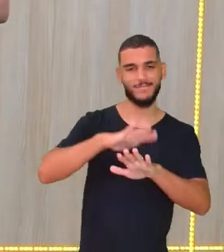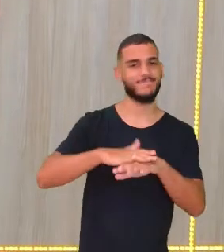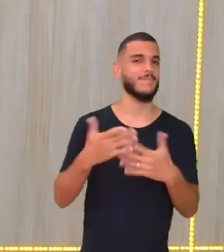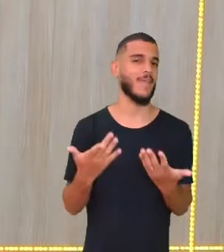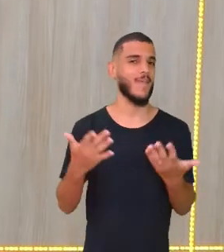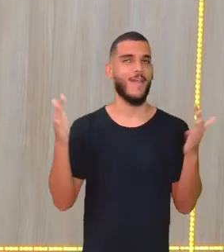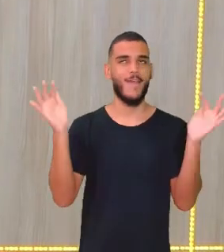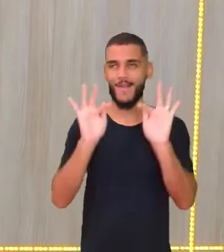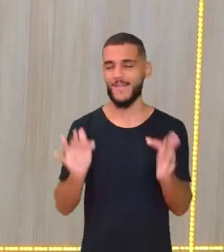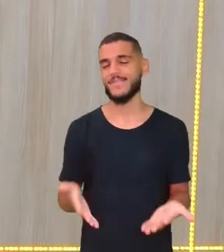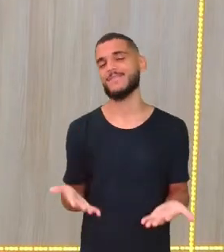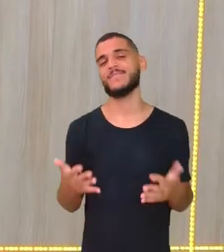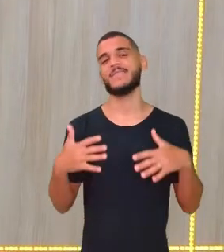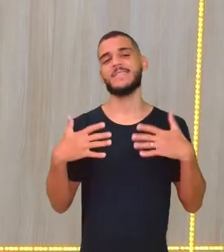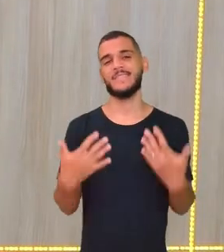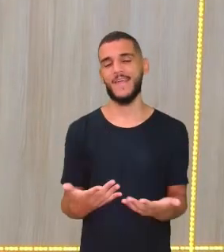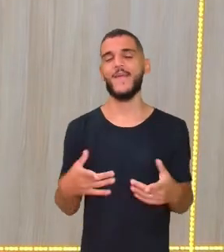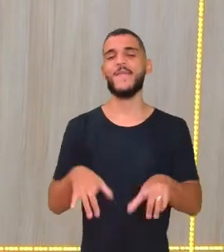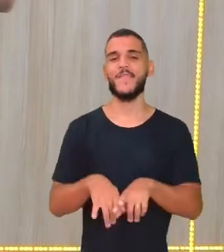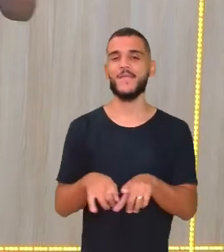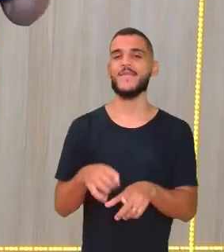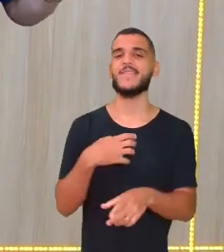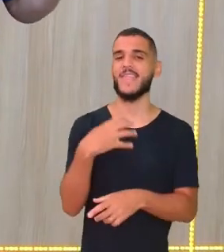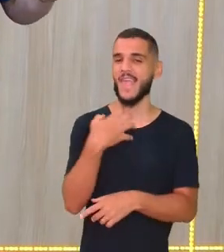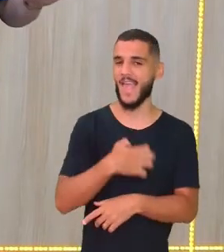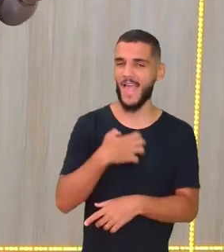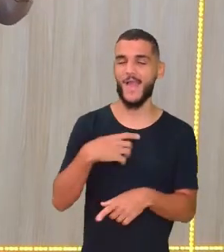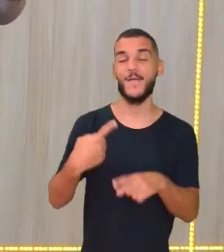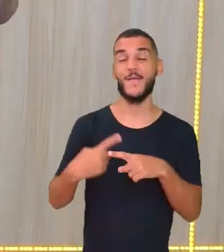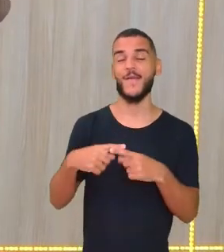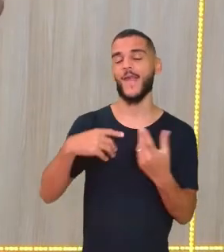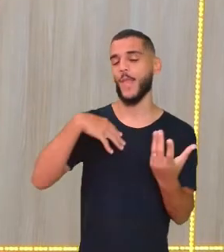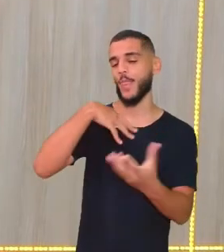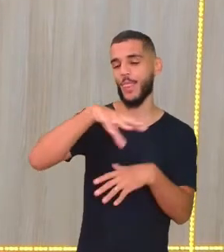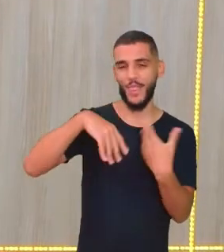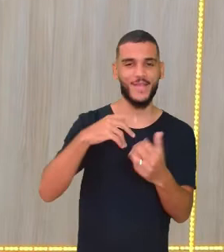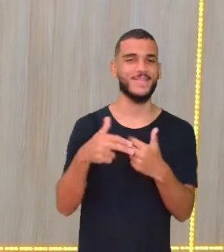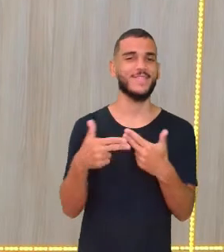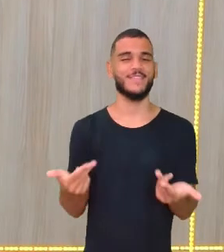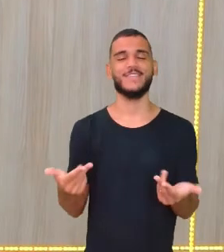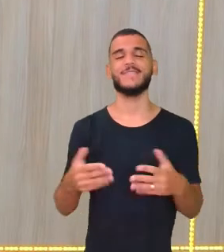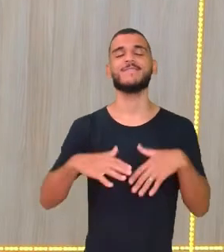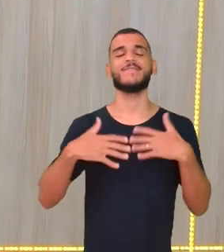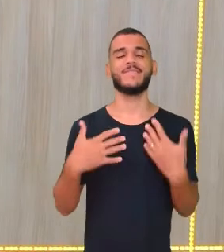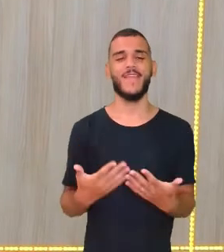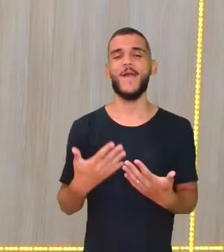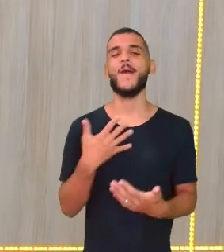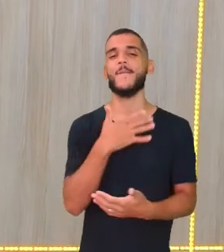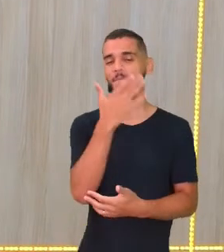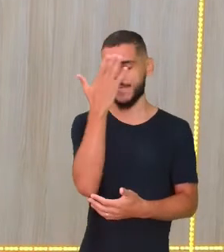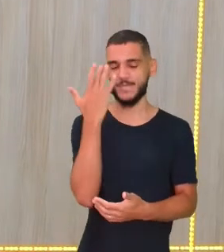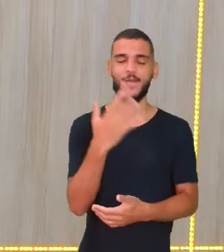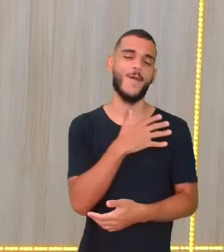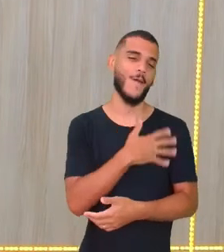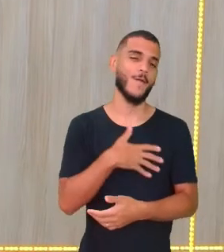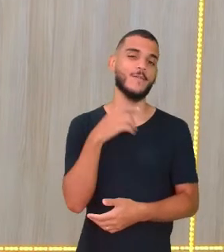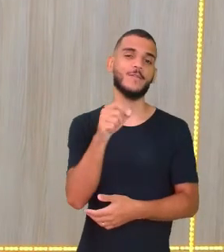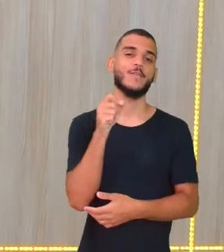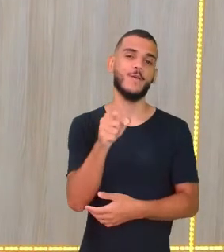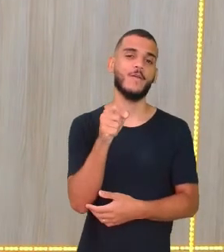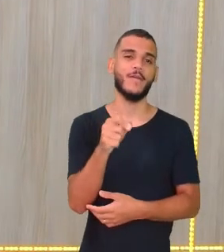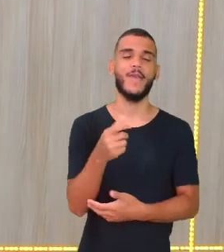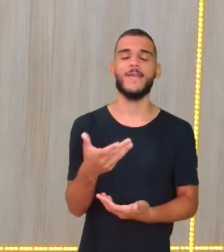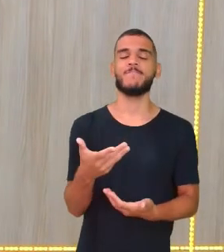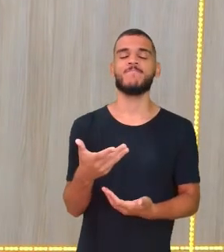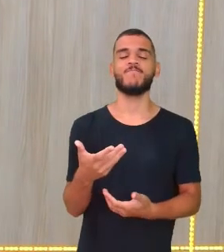mas também pode causar raiva, porque melou tudo, não é? Com as tintas. Então, ele gosta de causar, quando a gente usa assim, não é?